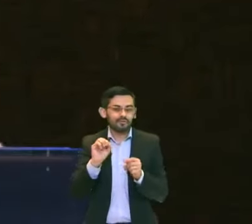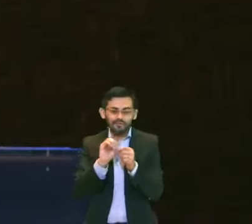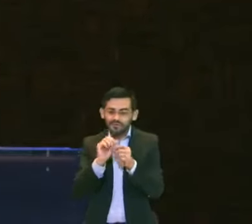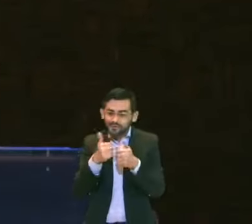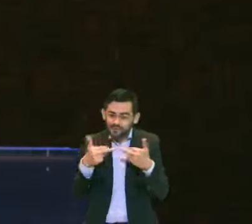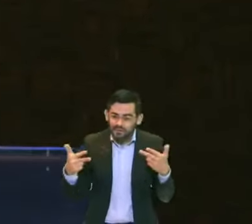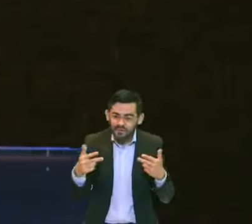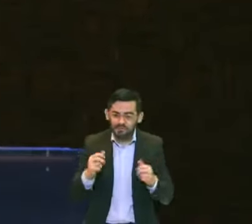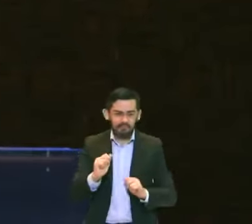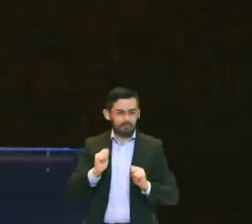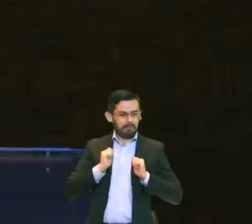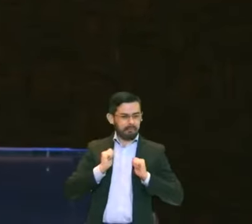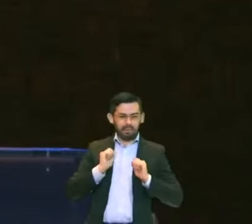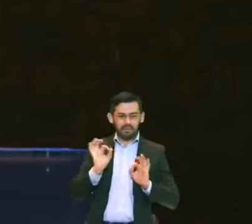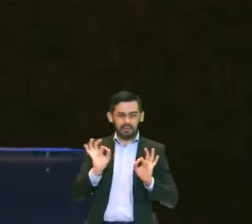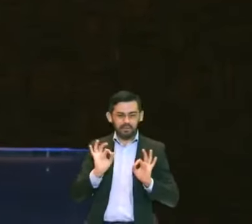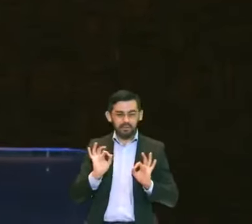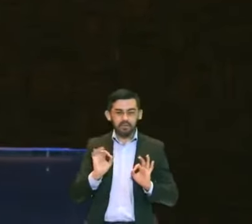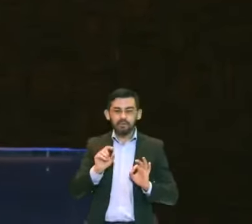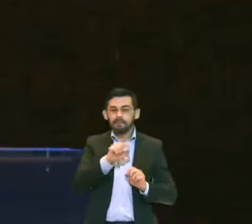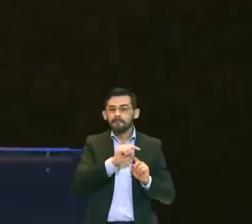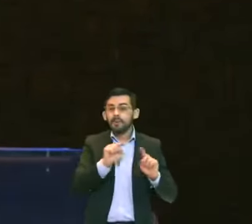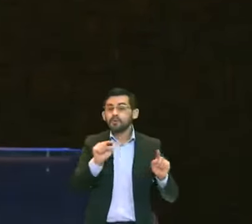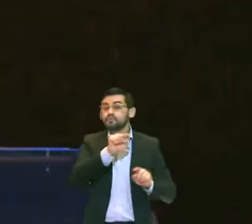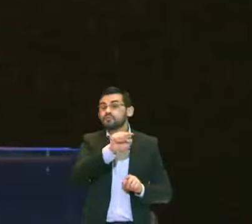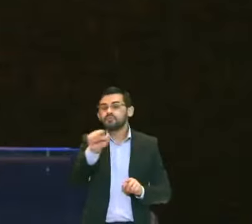O que você está construindo? O